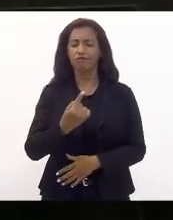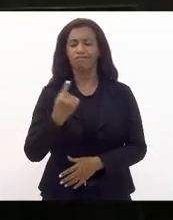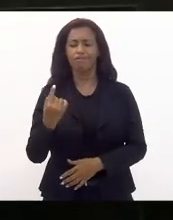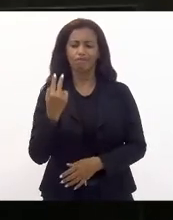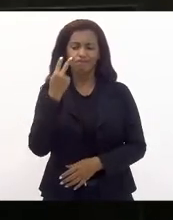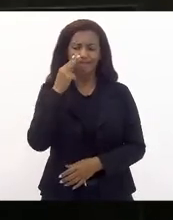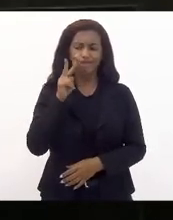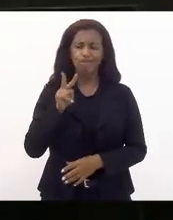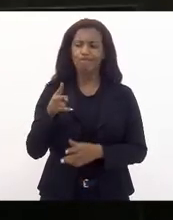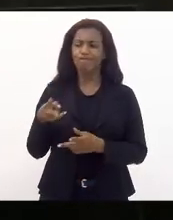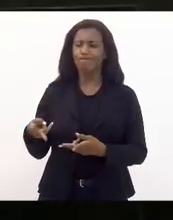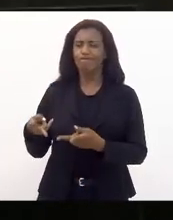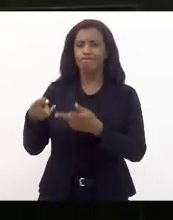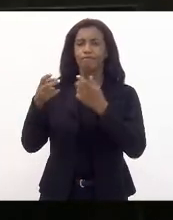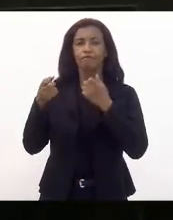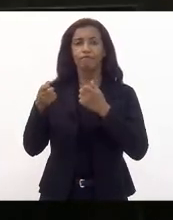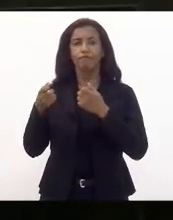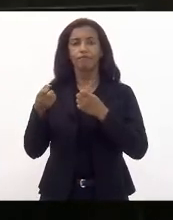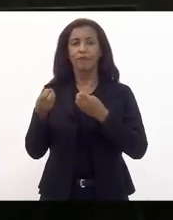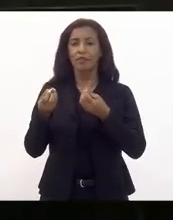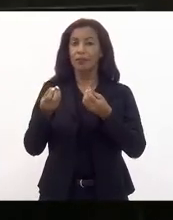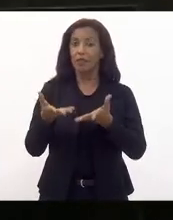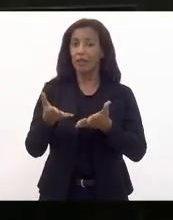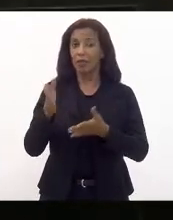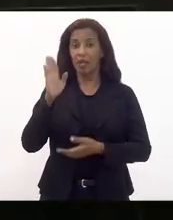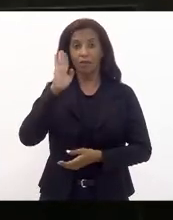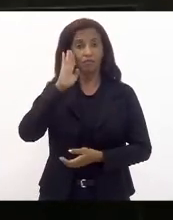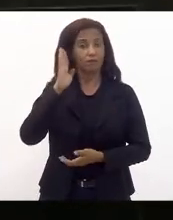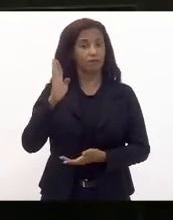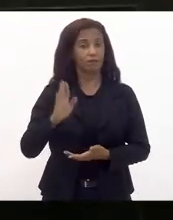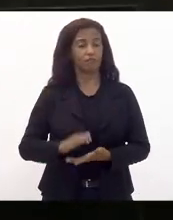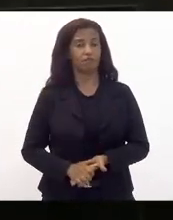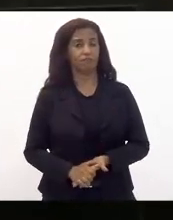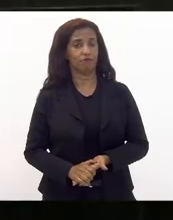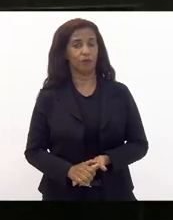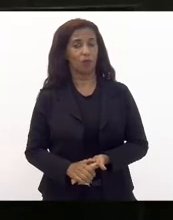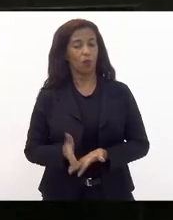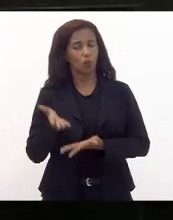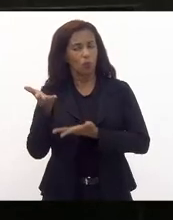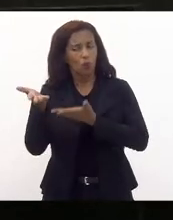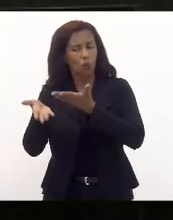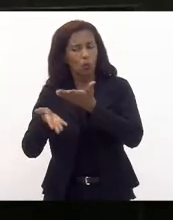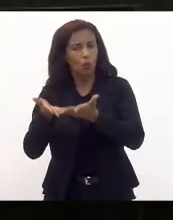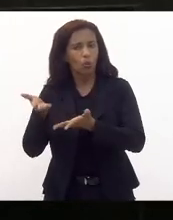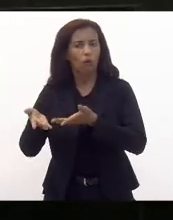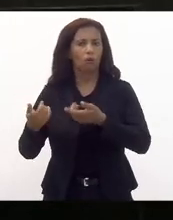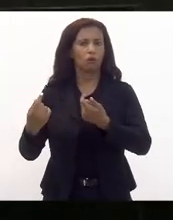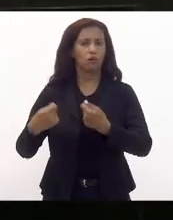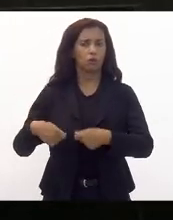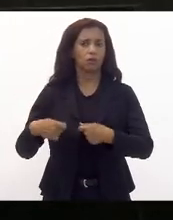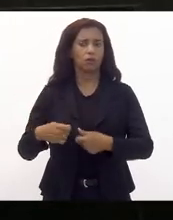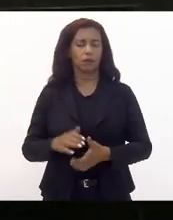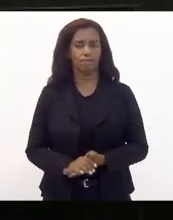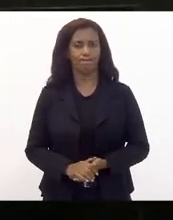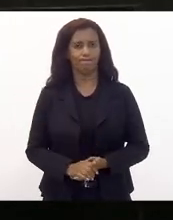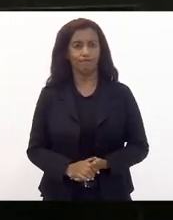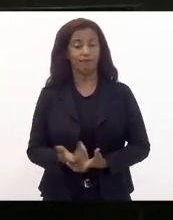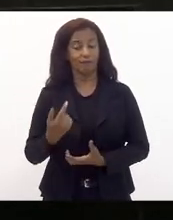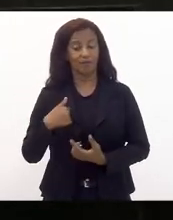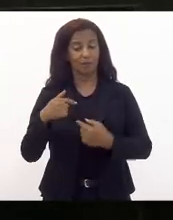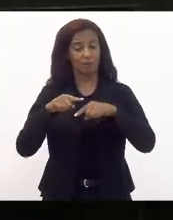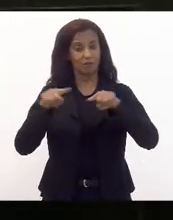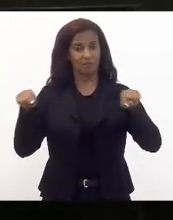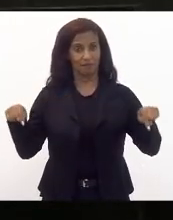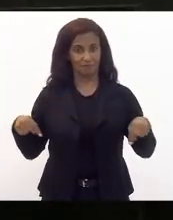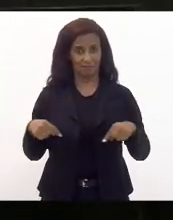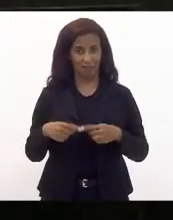não observamos que é dado uma prioridade uma atenção muito necessária e no